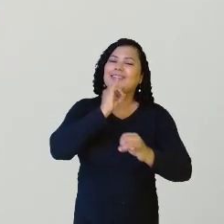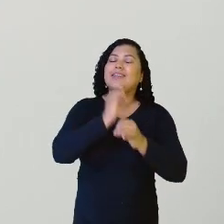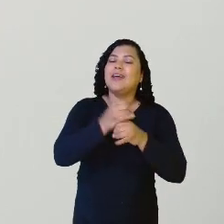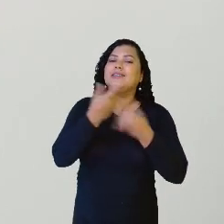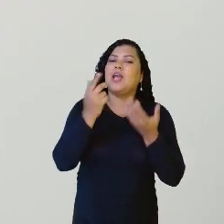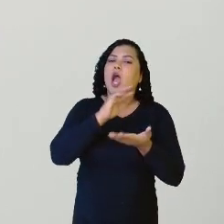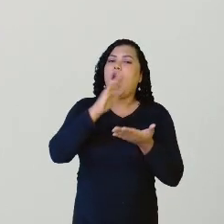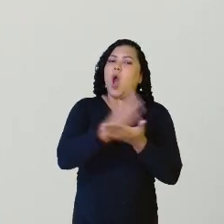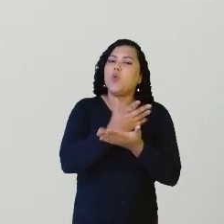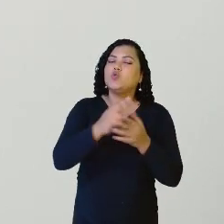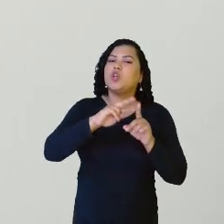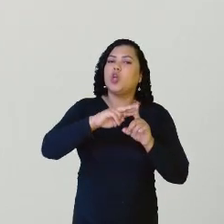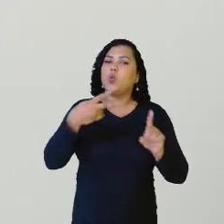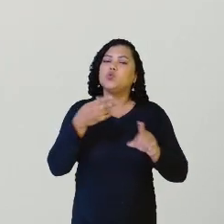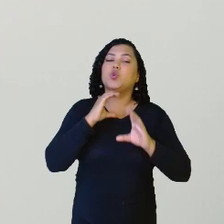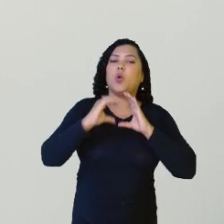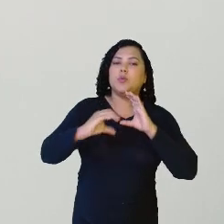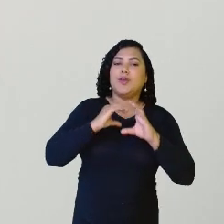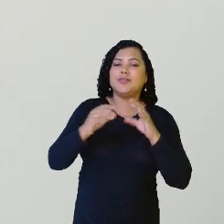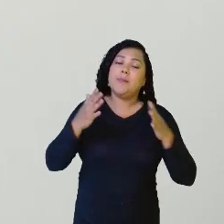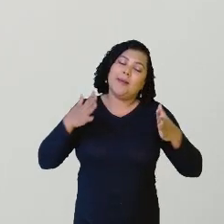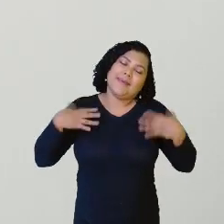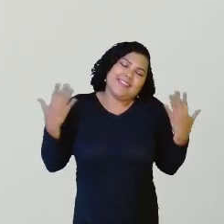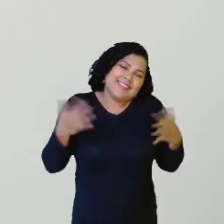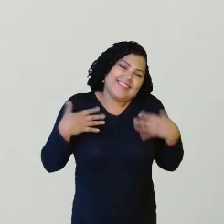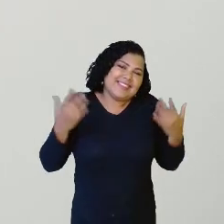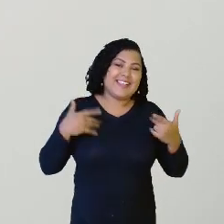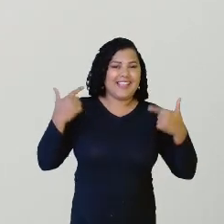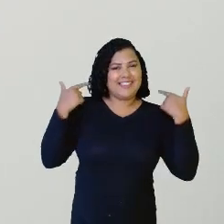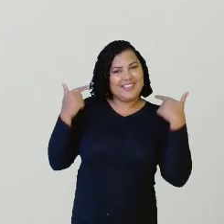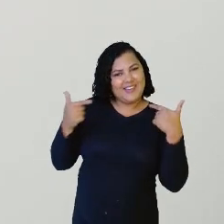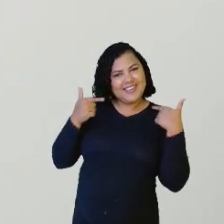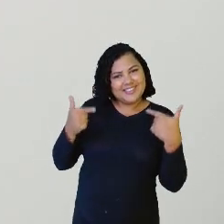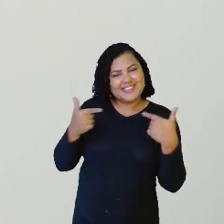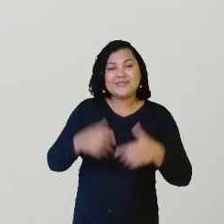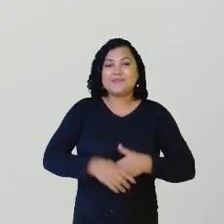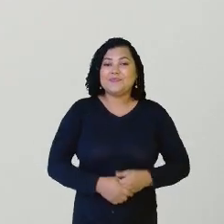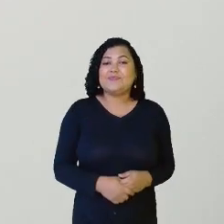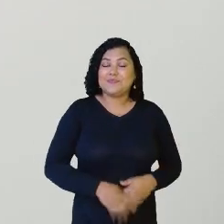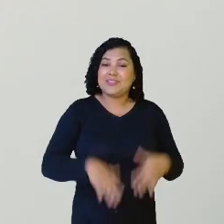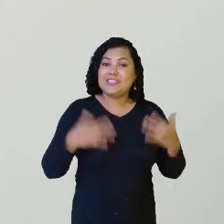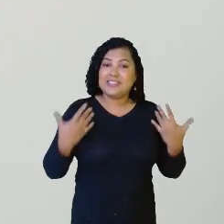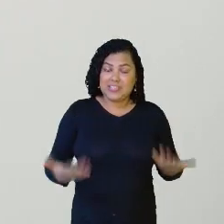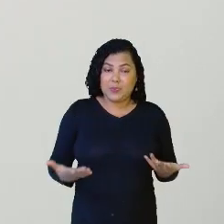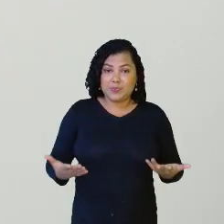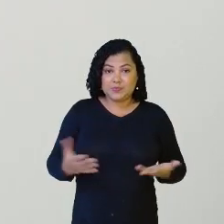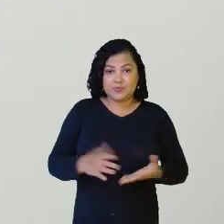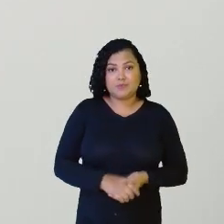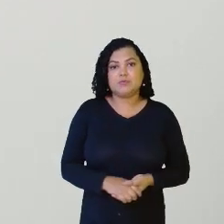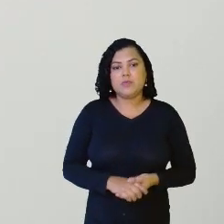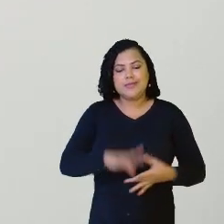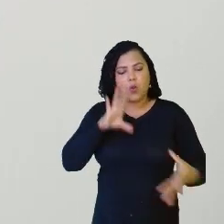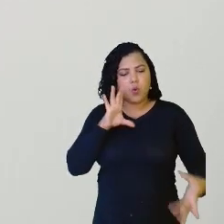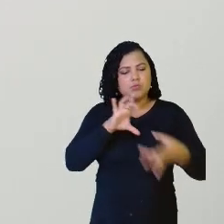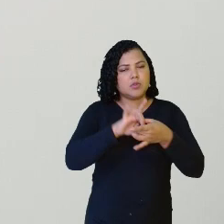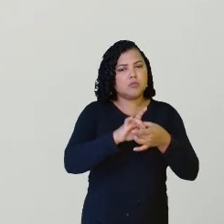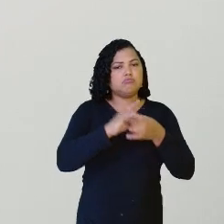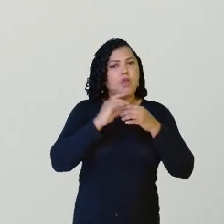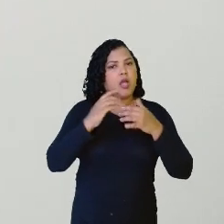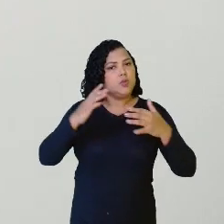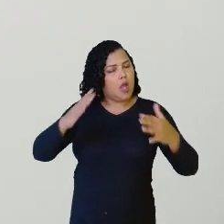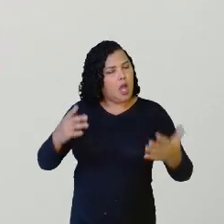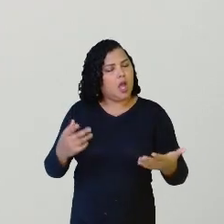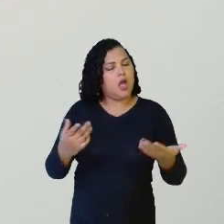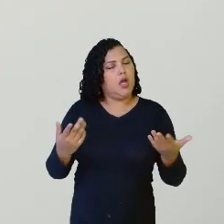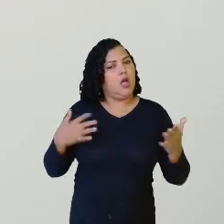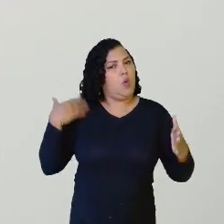meios de comunicações para me divertir. Então, os meios de comunicação também está ligado à atividade de lazer. E vocês